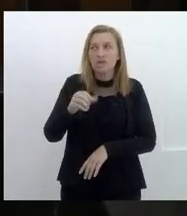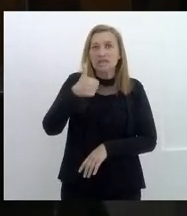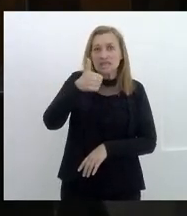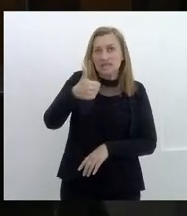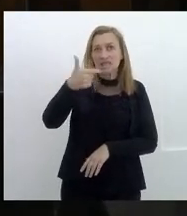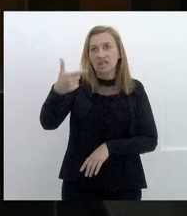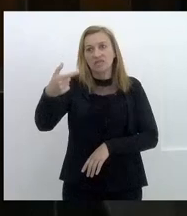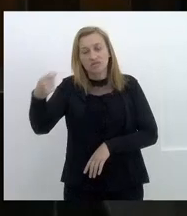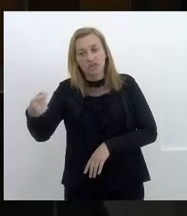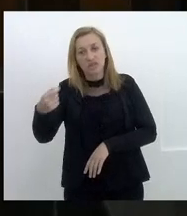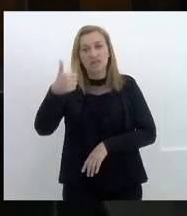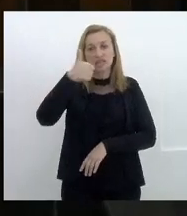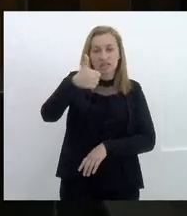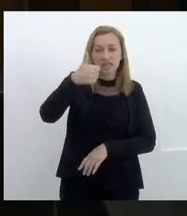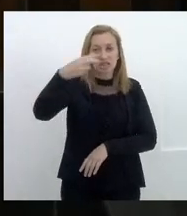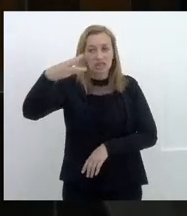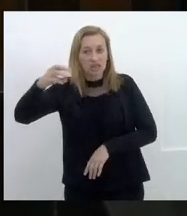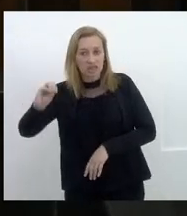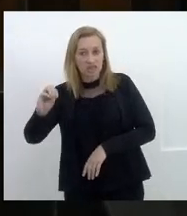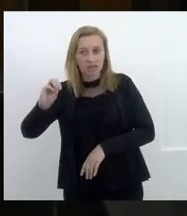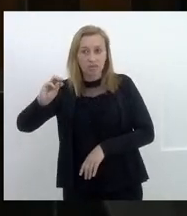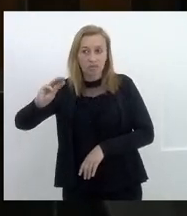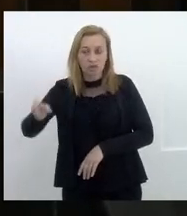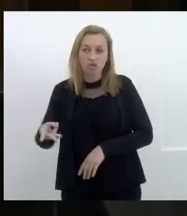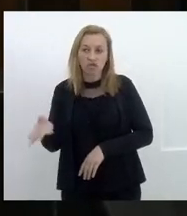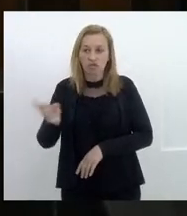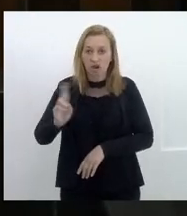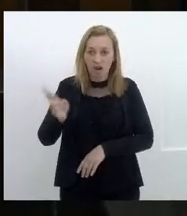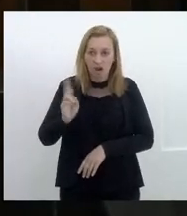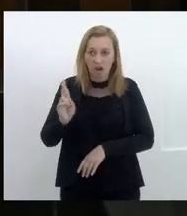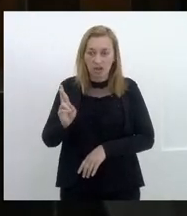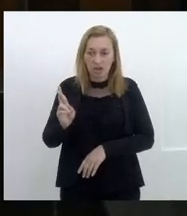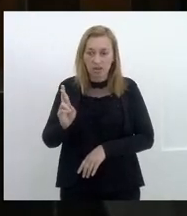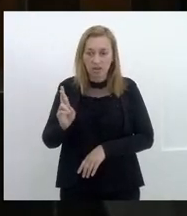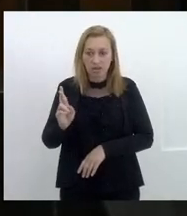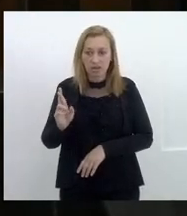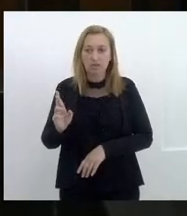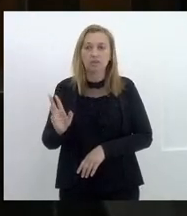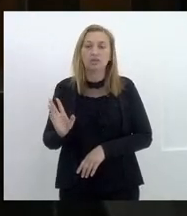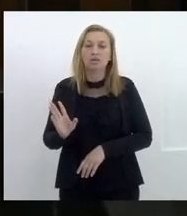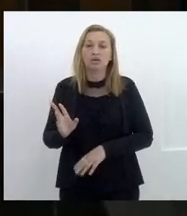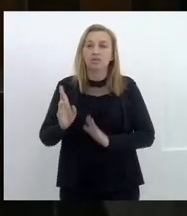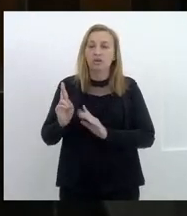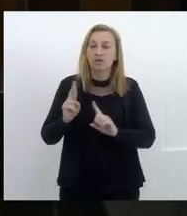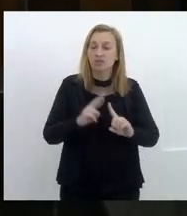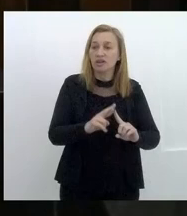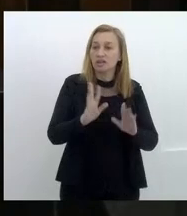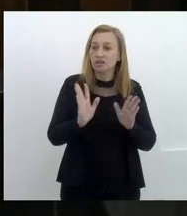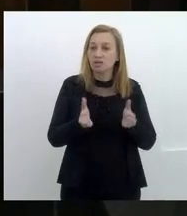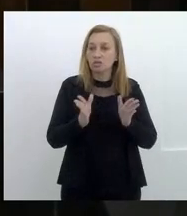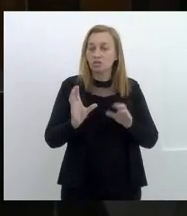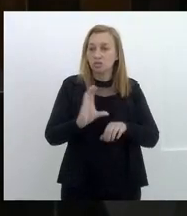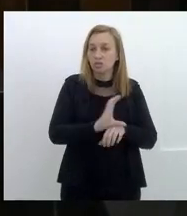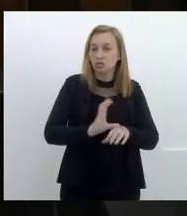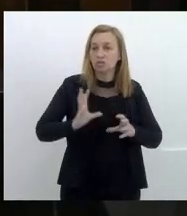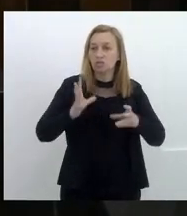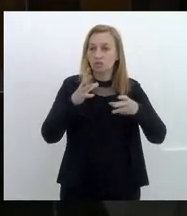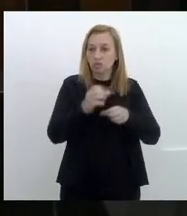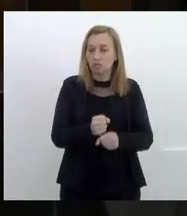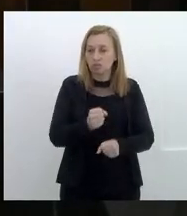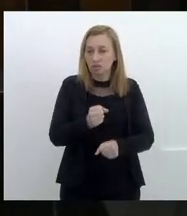120 130 bilhões de reais Salvo engano de conta mas a minha referência o meu presidente da Comissão de